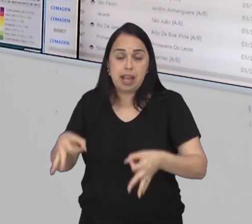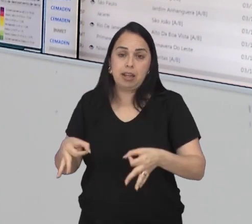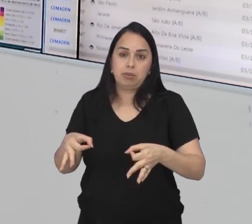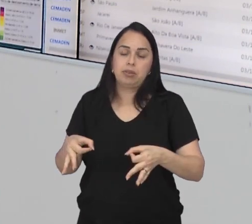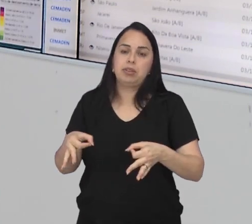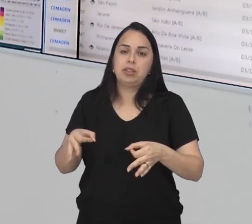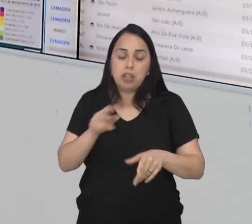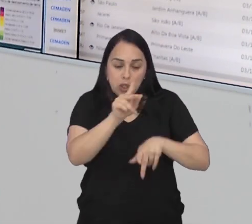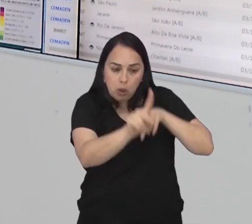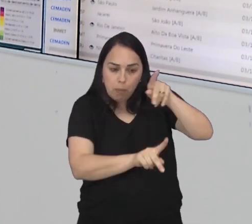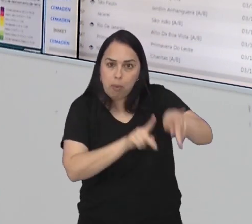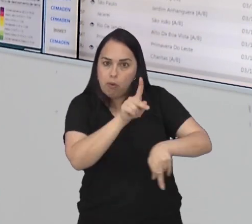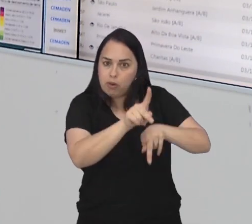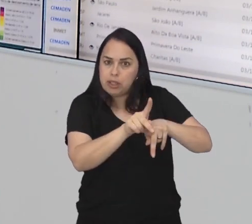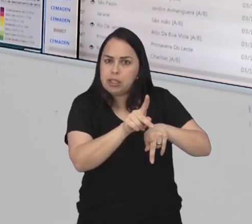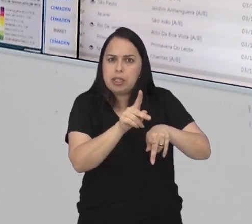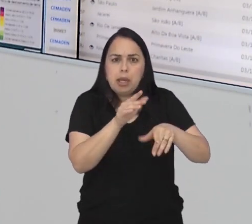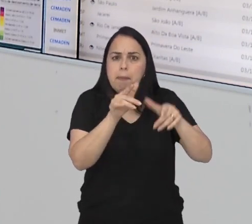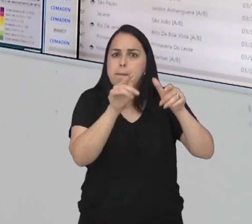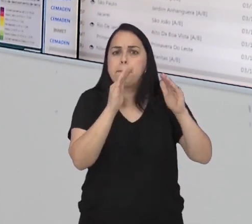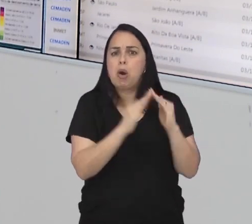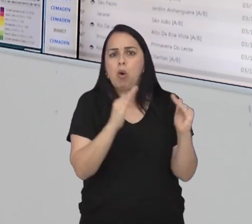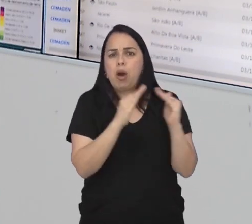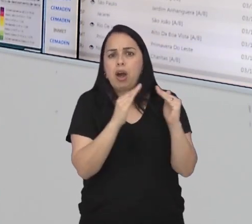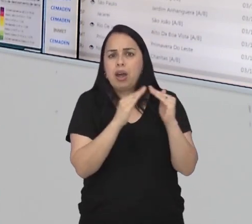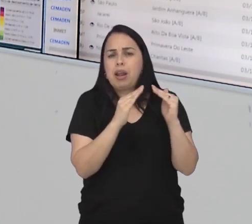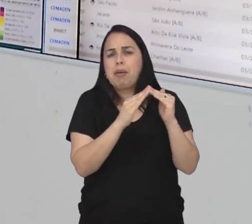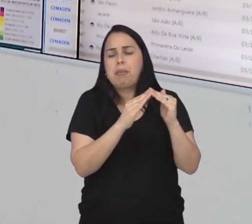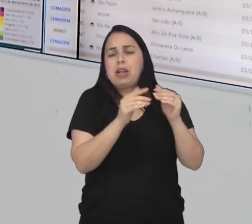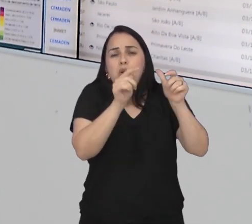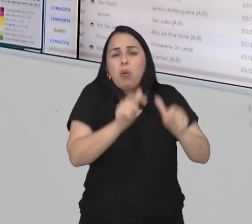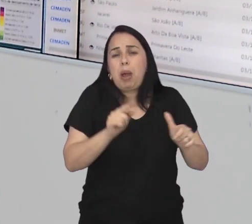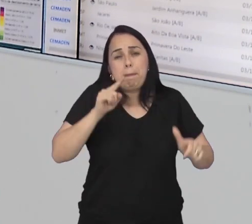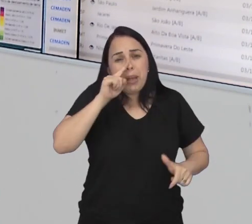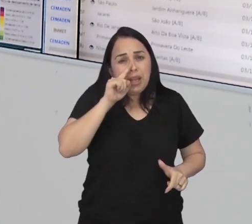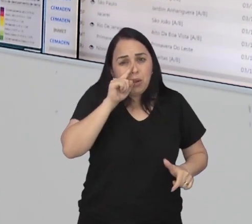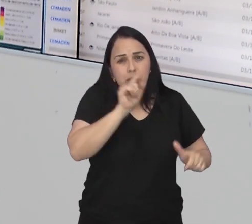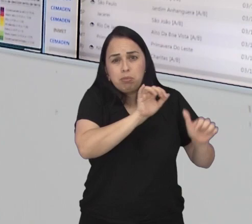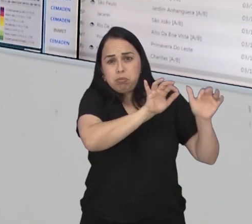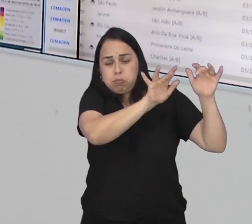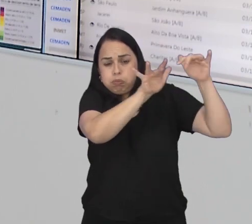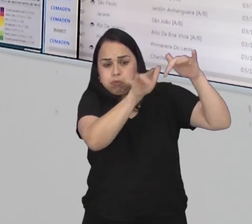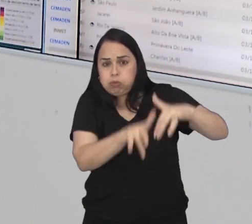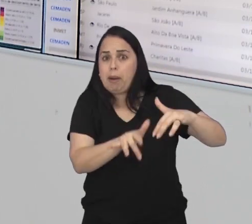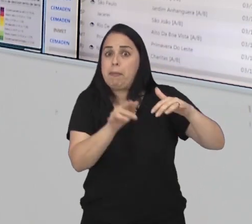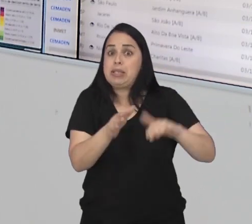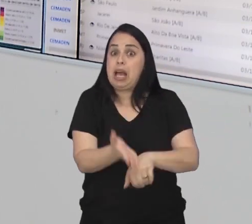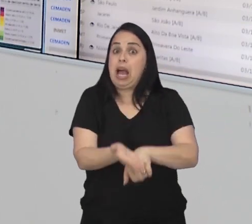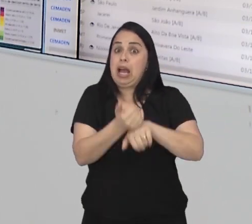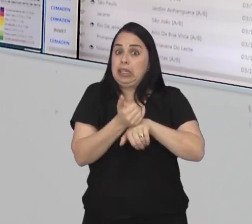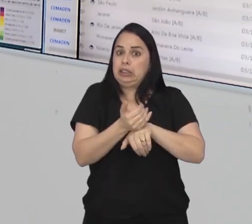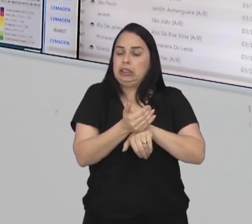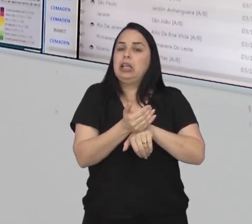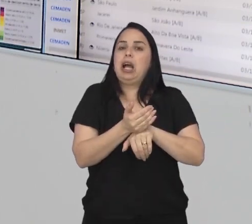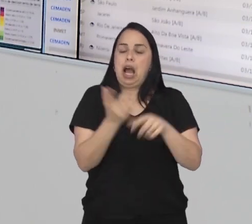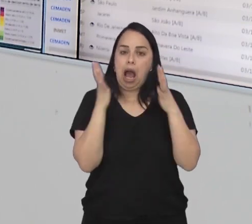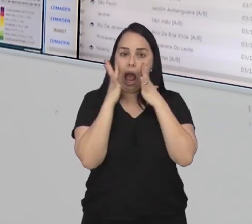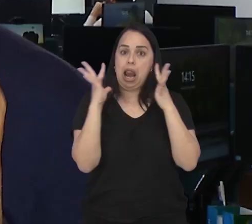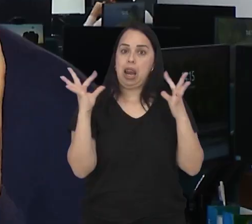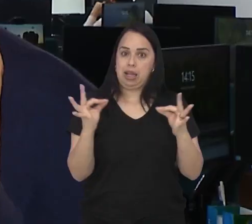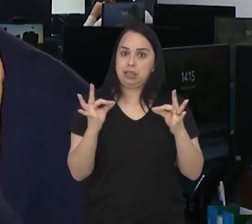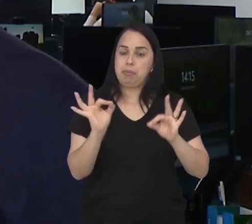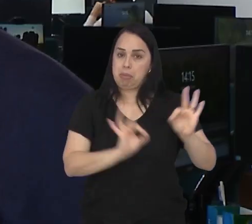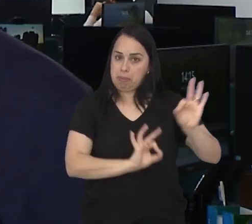no momento exato e que a população que vive em área de risco esteja preparada para se